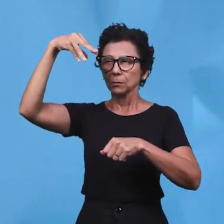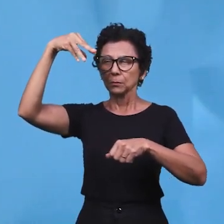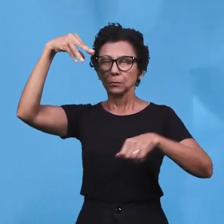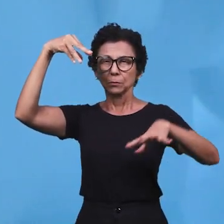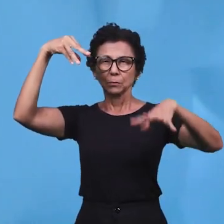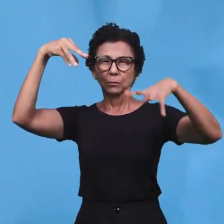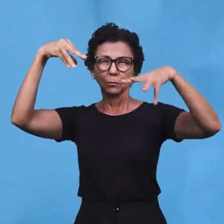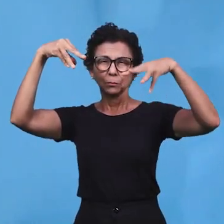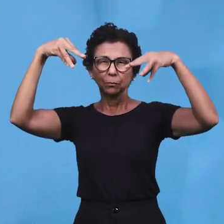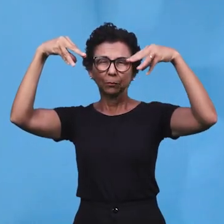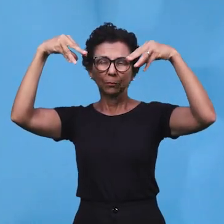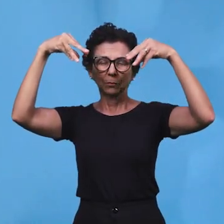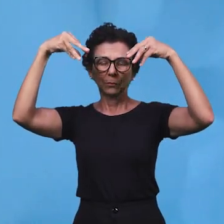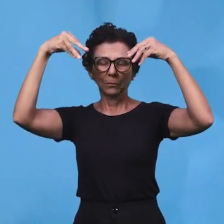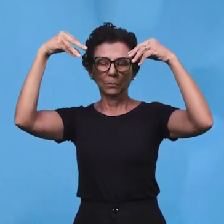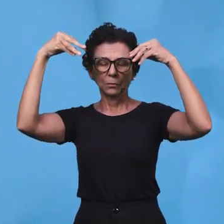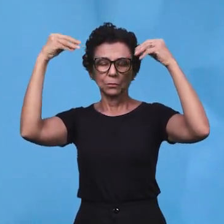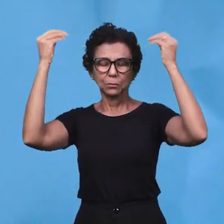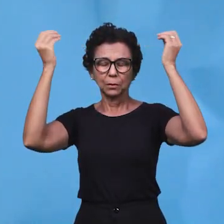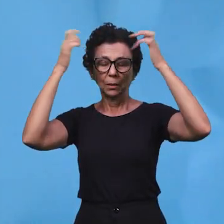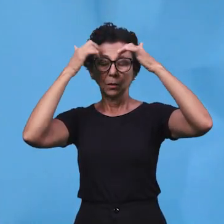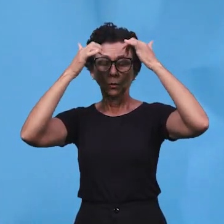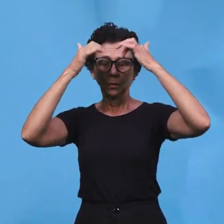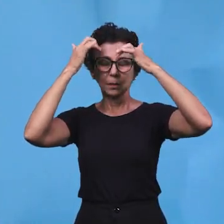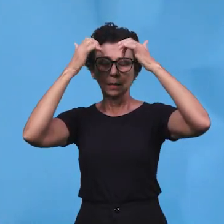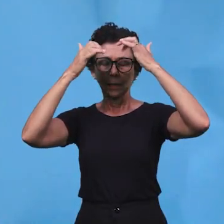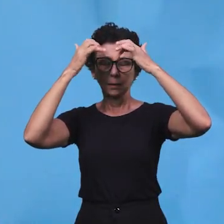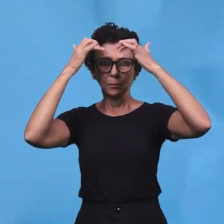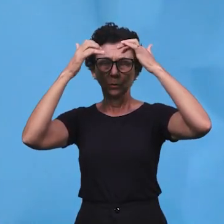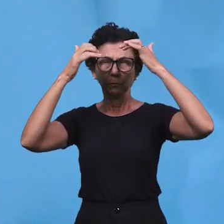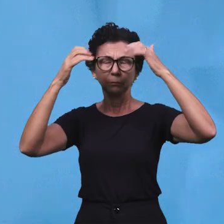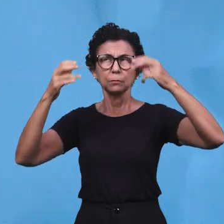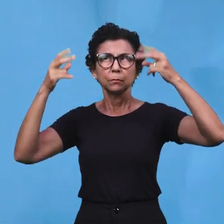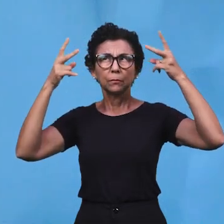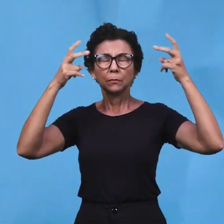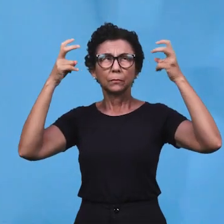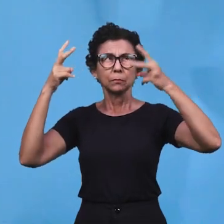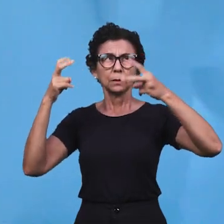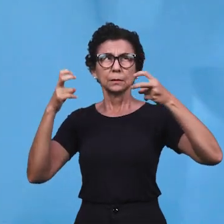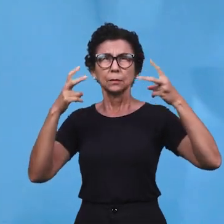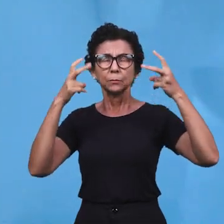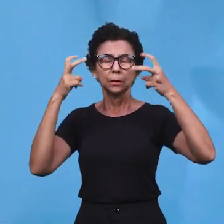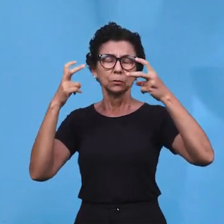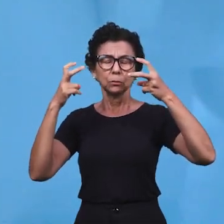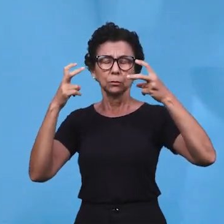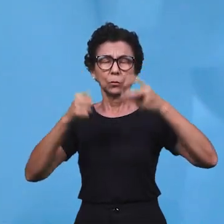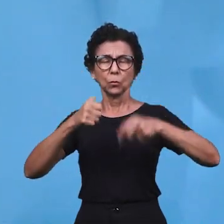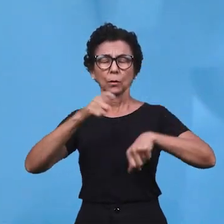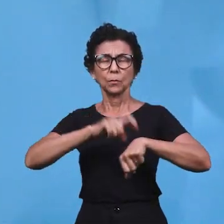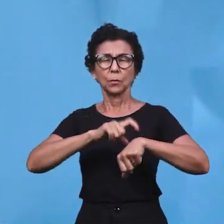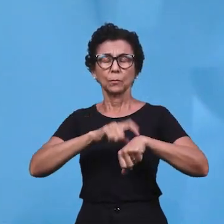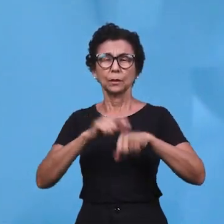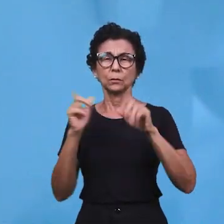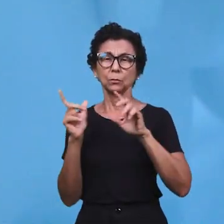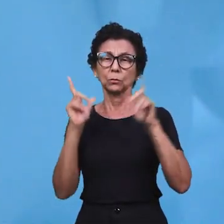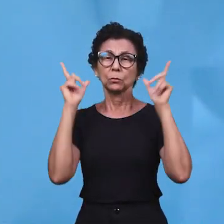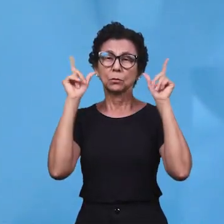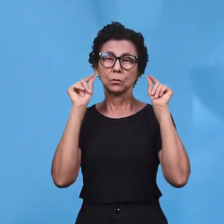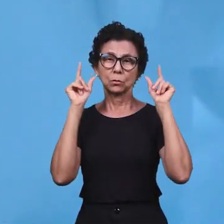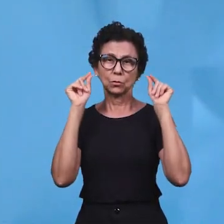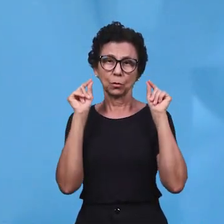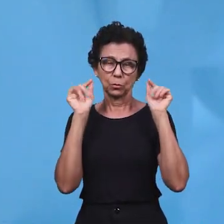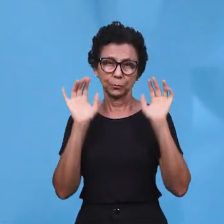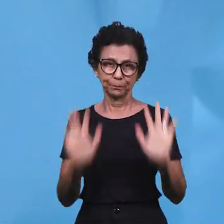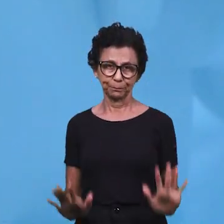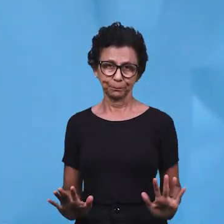mensagem para o nosso cérebro que daqui a pouco, que algumas horas à frente, se iniciará o sono. Então, preparar